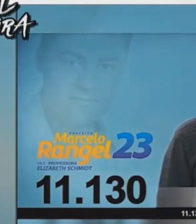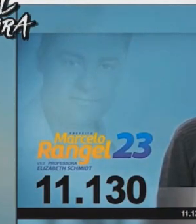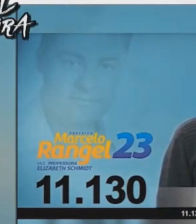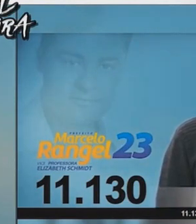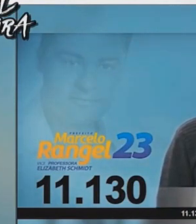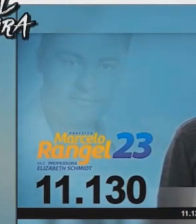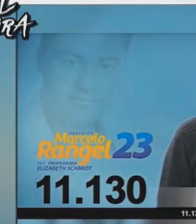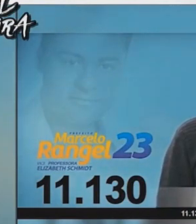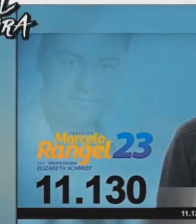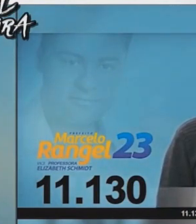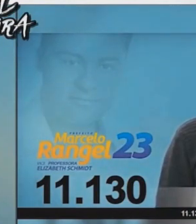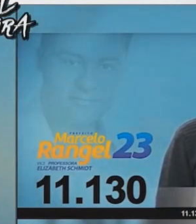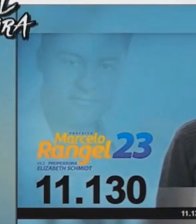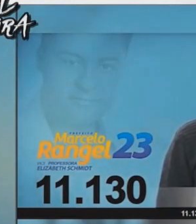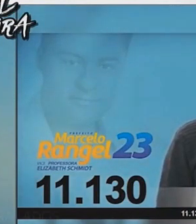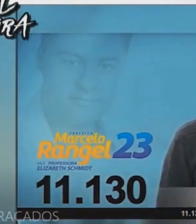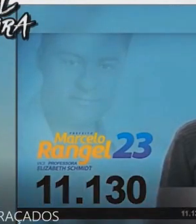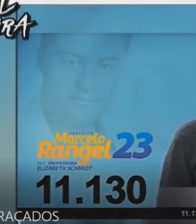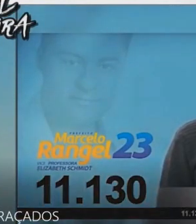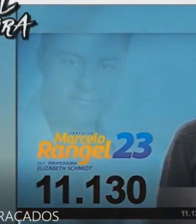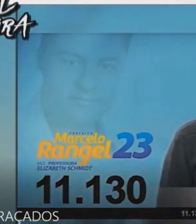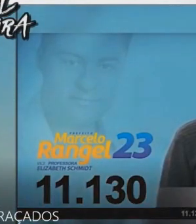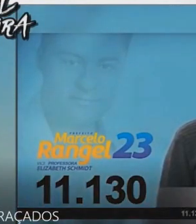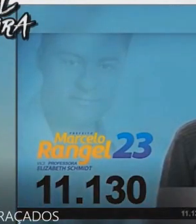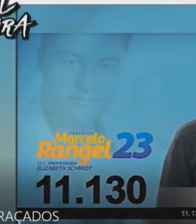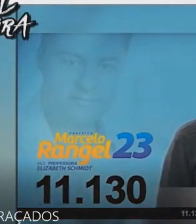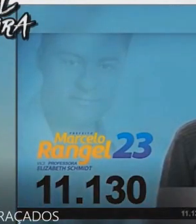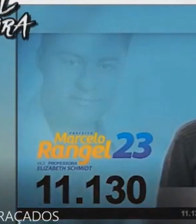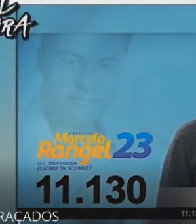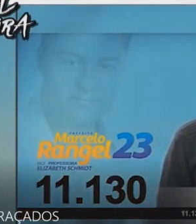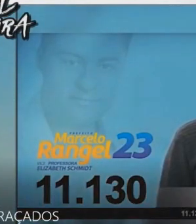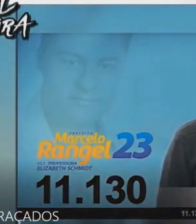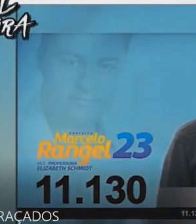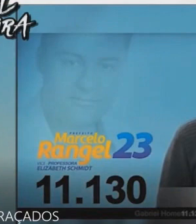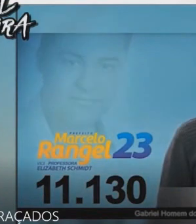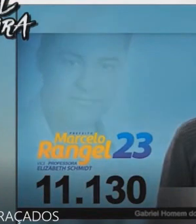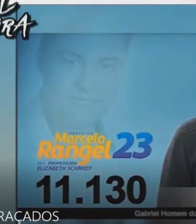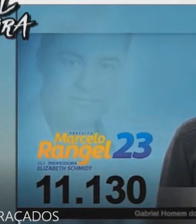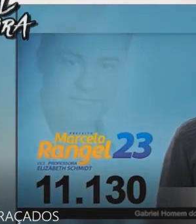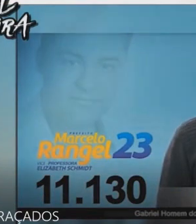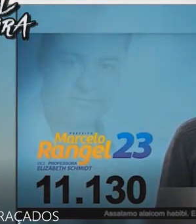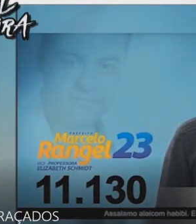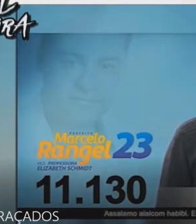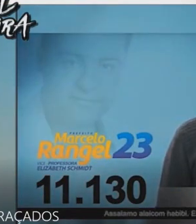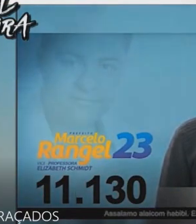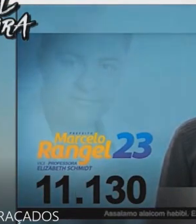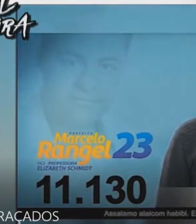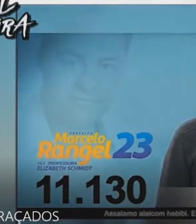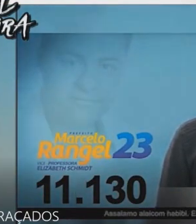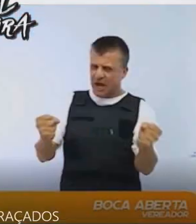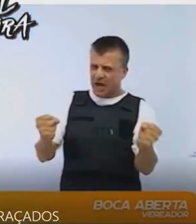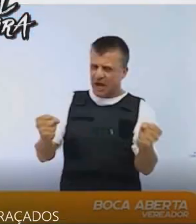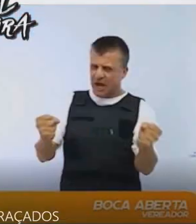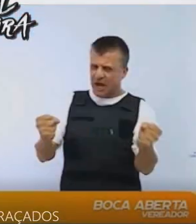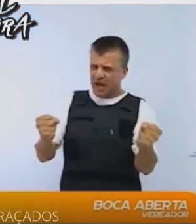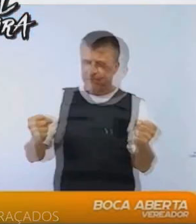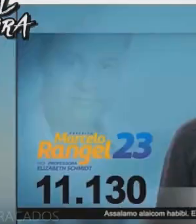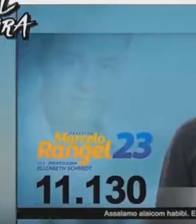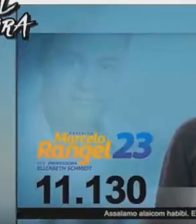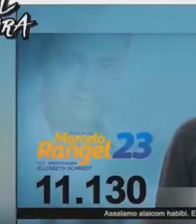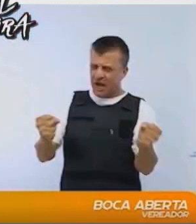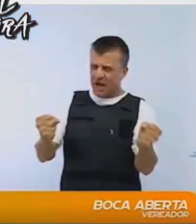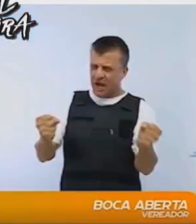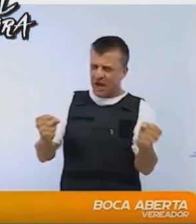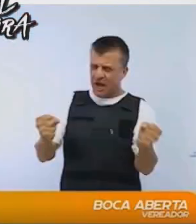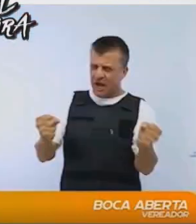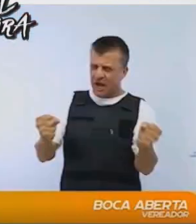11-130. 11-130. Esse não é engraçado. Eu fiquei com esse não medo. É engraçado. Não, ele é um imigrante, cara. Só um imigrante. Eu acredito eu.